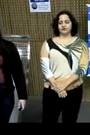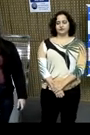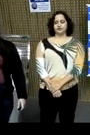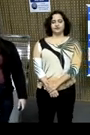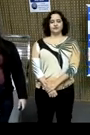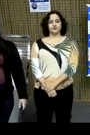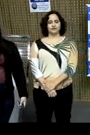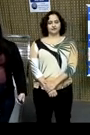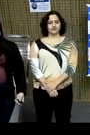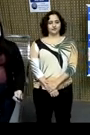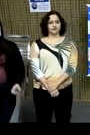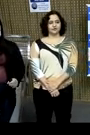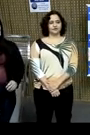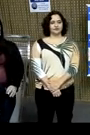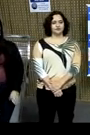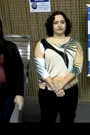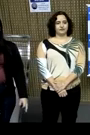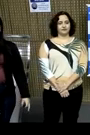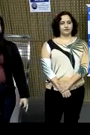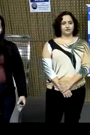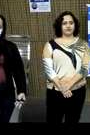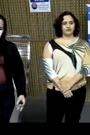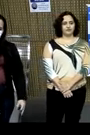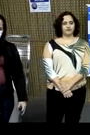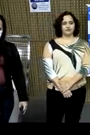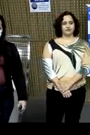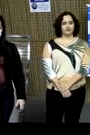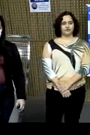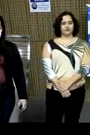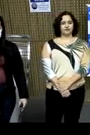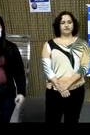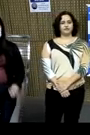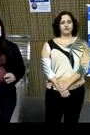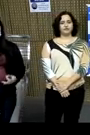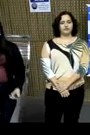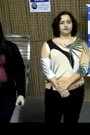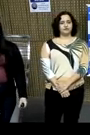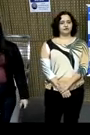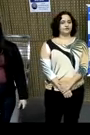39,3%. A proporção de gestantes com realização de exames para sífilis e HIV,